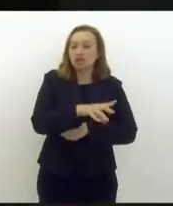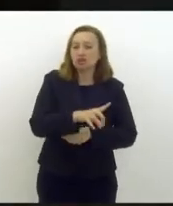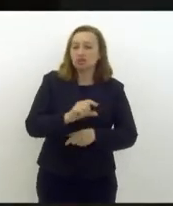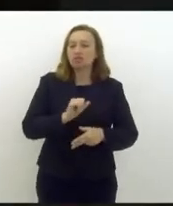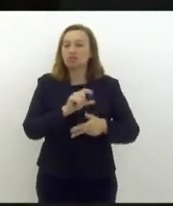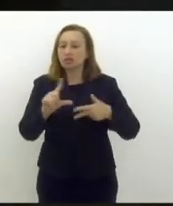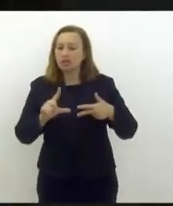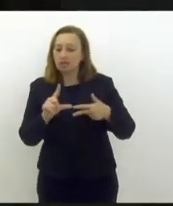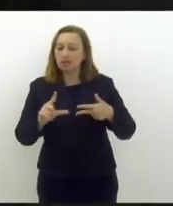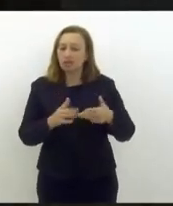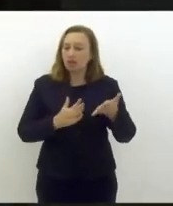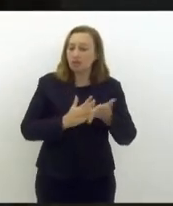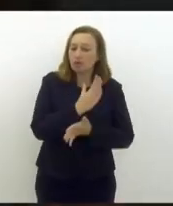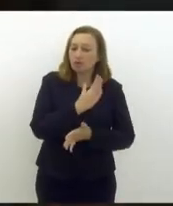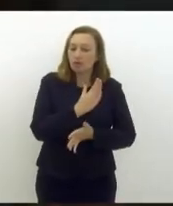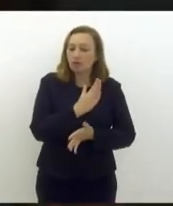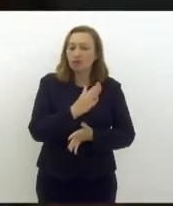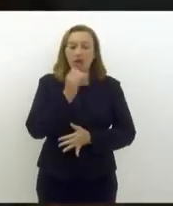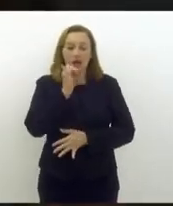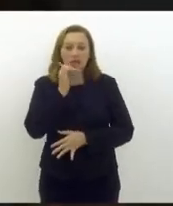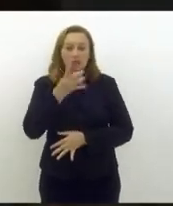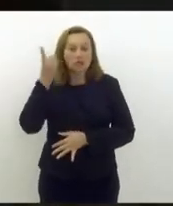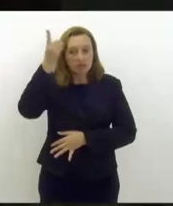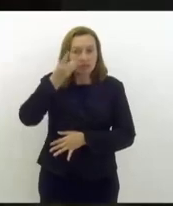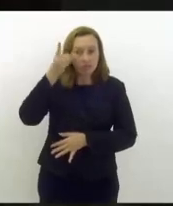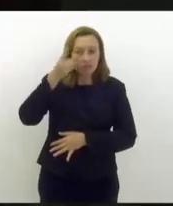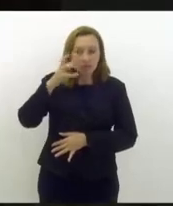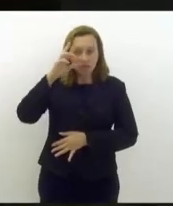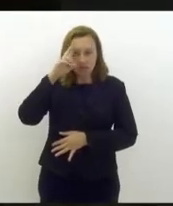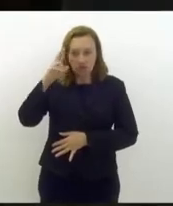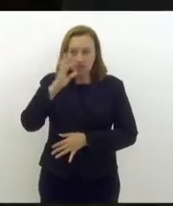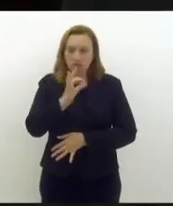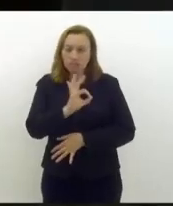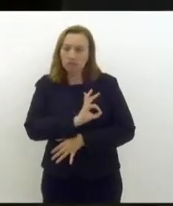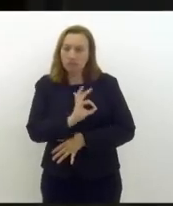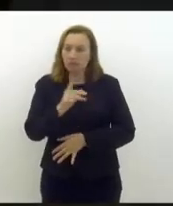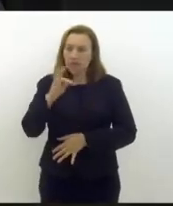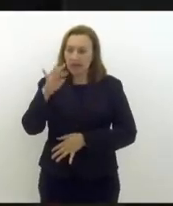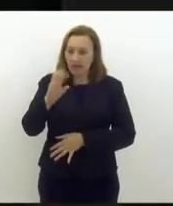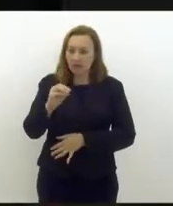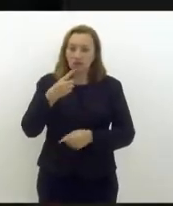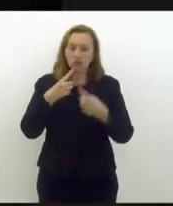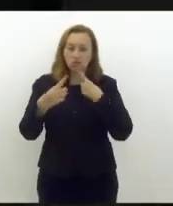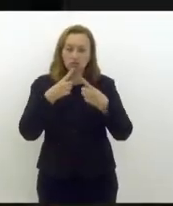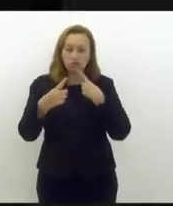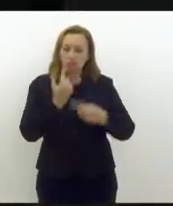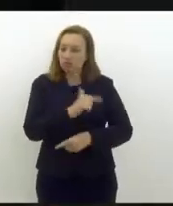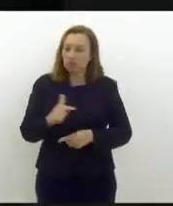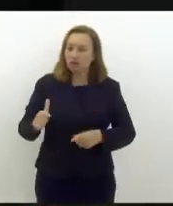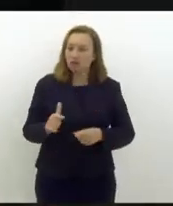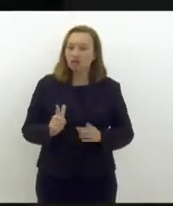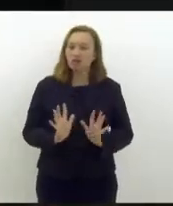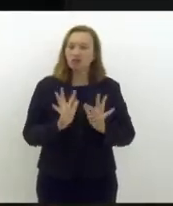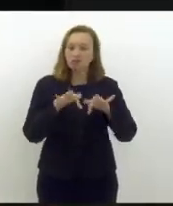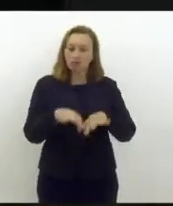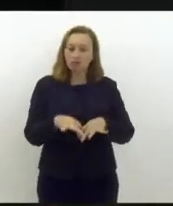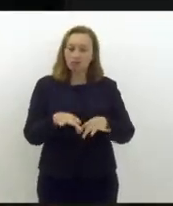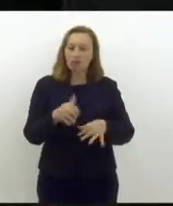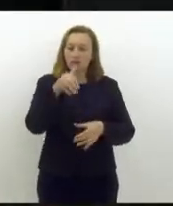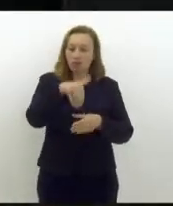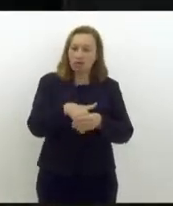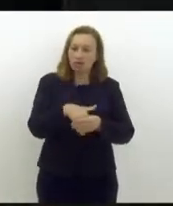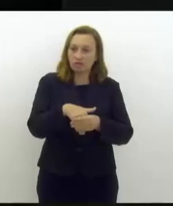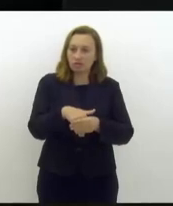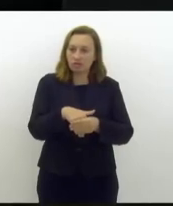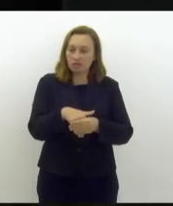legislativas favorável relator Deputado sobre Tenente Bernardo em discussão não havendo Quem Queira discutir encerrado